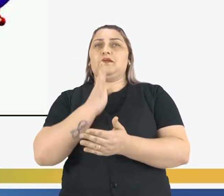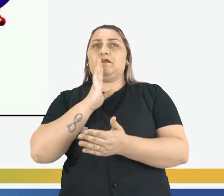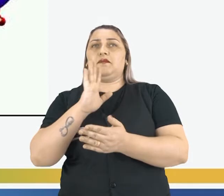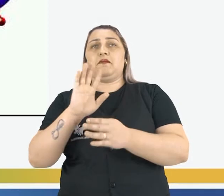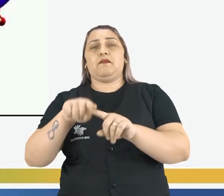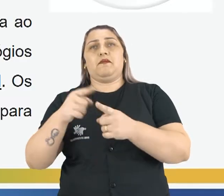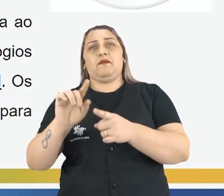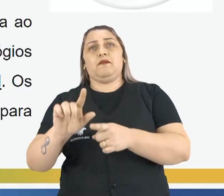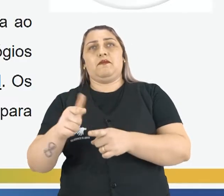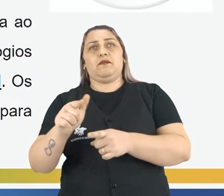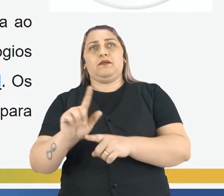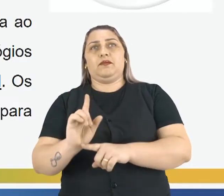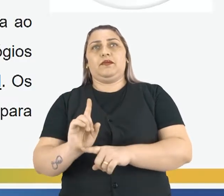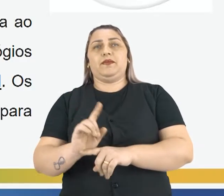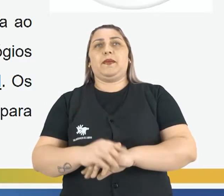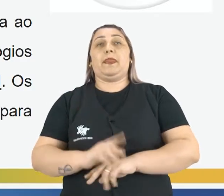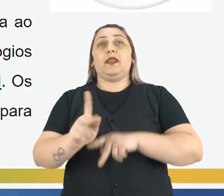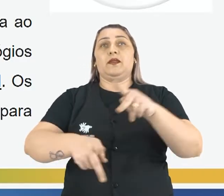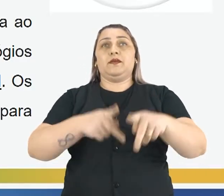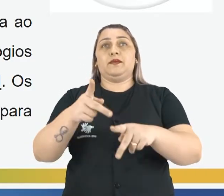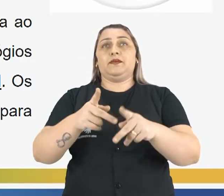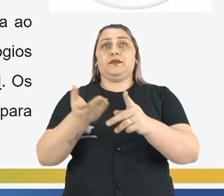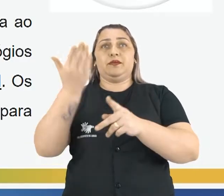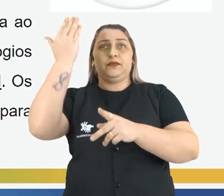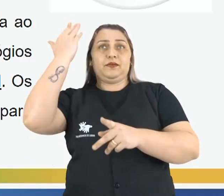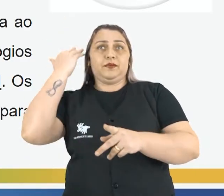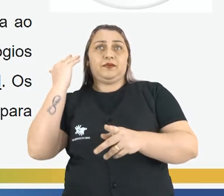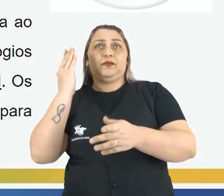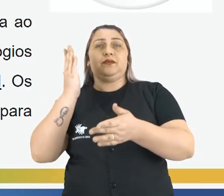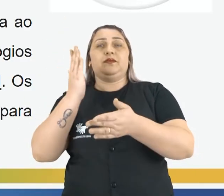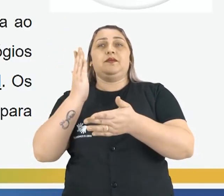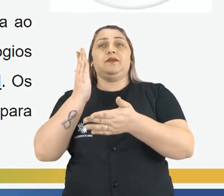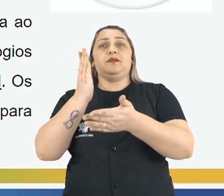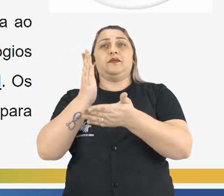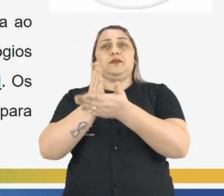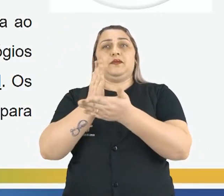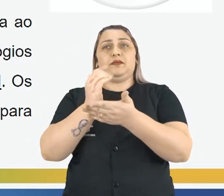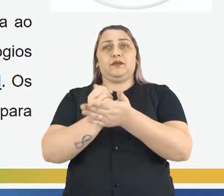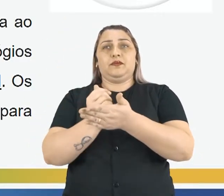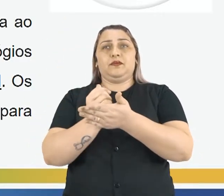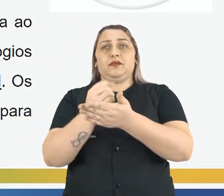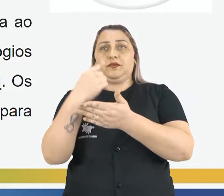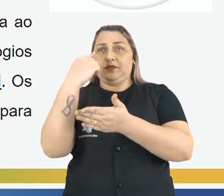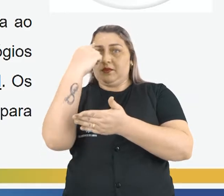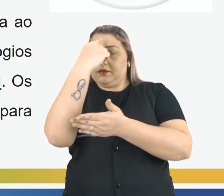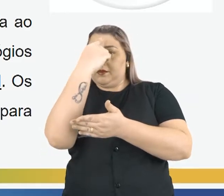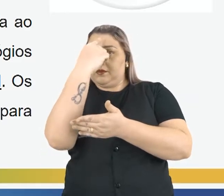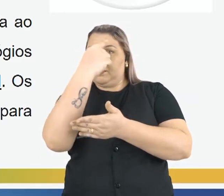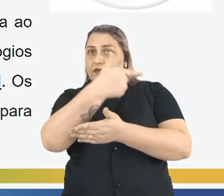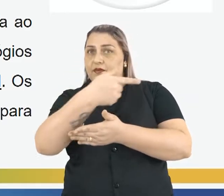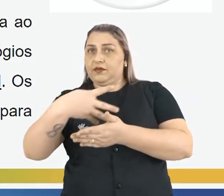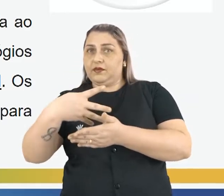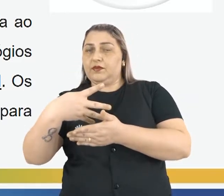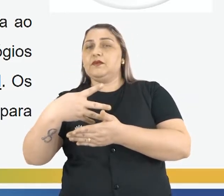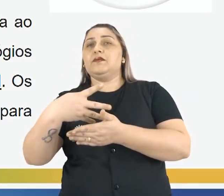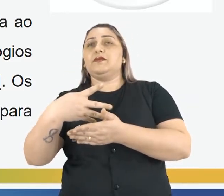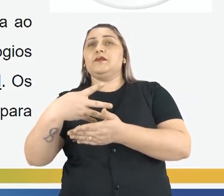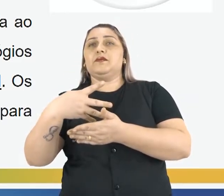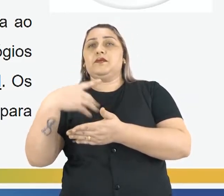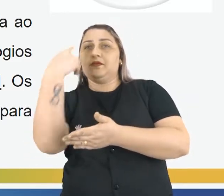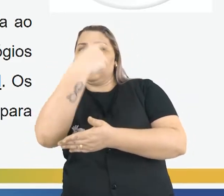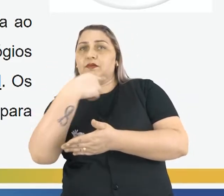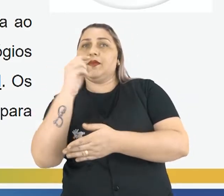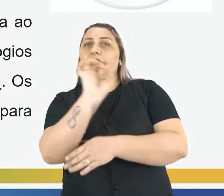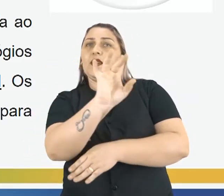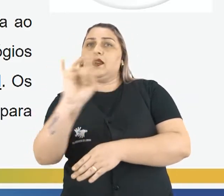não. Os povos antigos dividiram o dia em 24 horas, cada hora